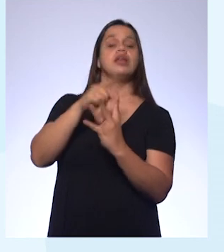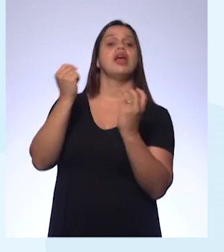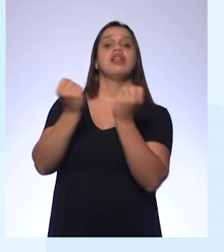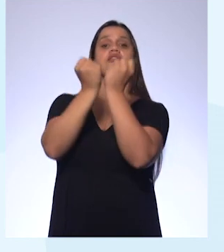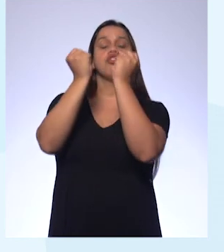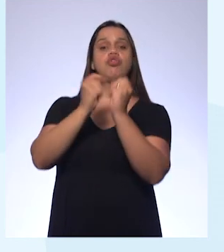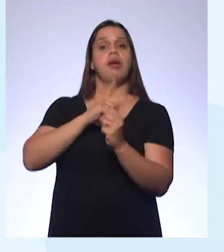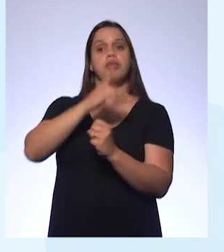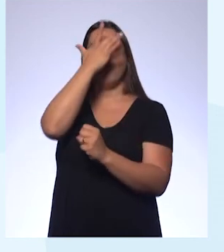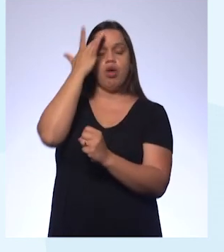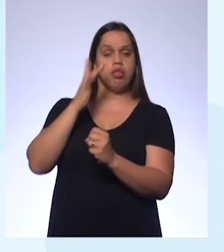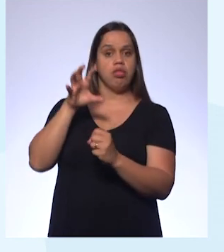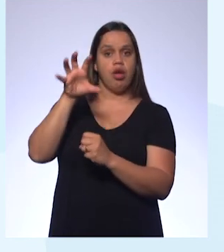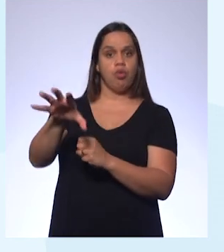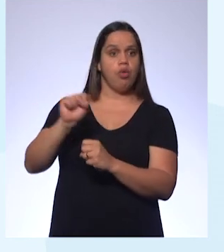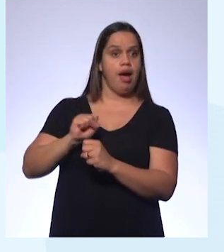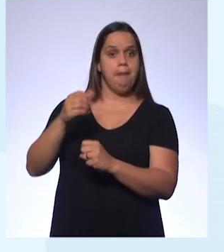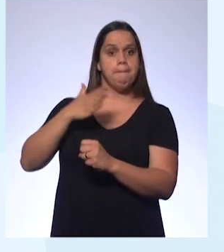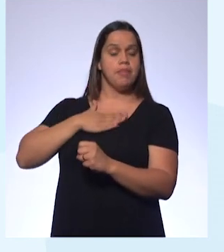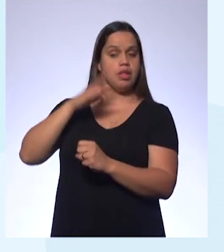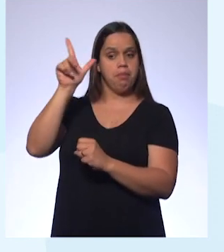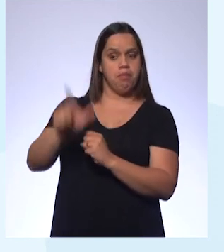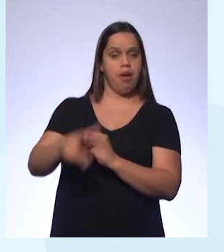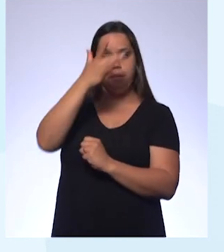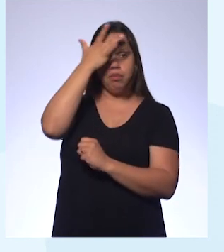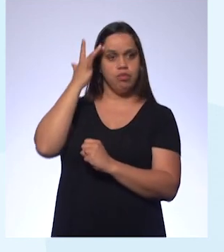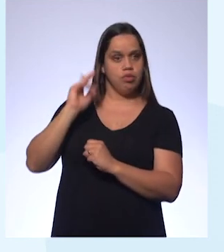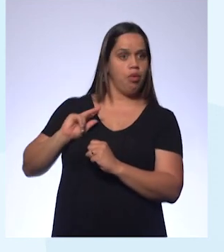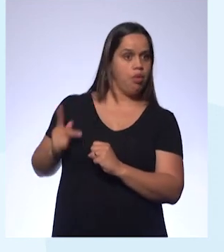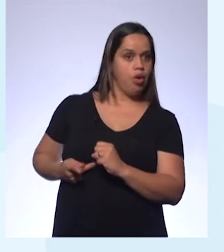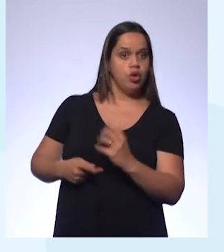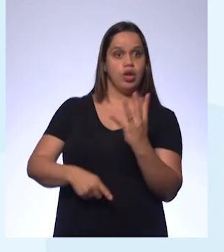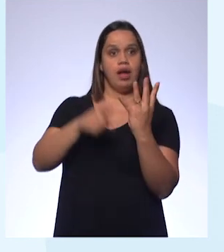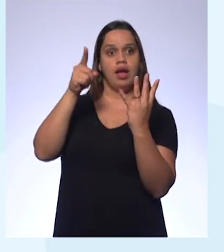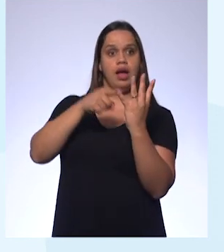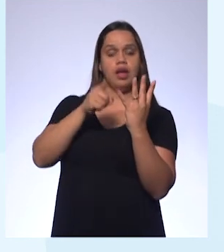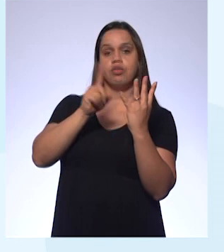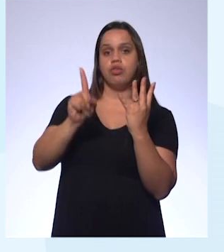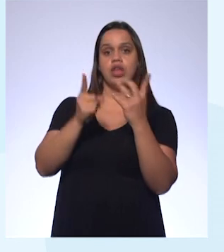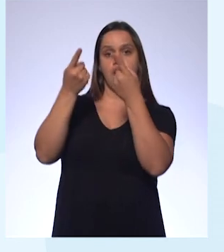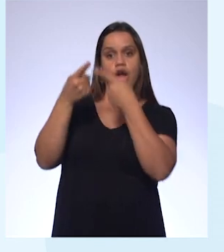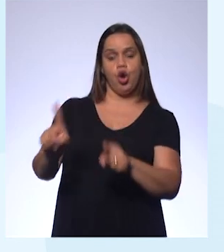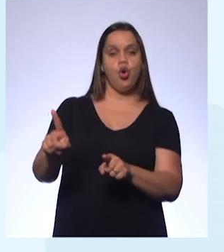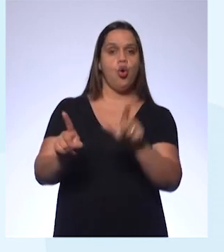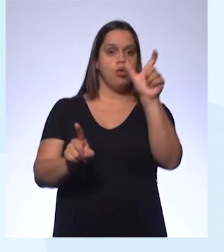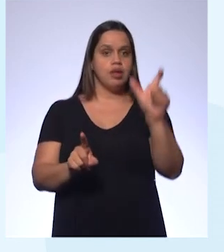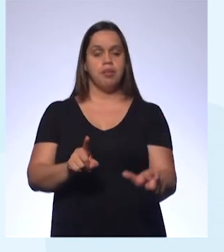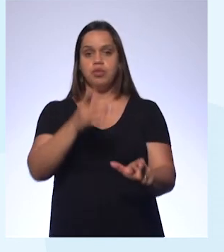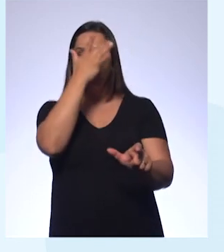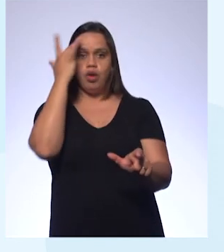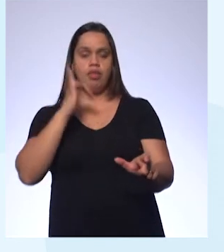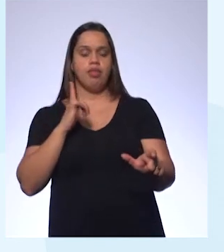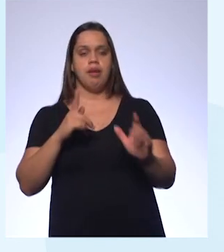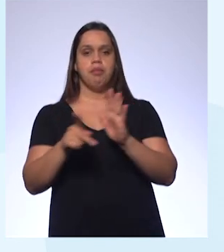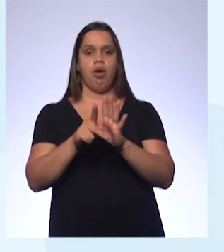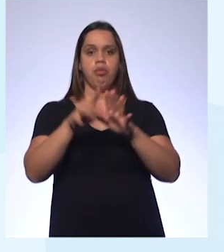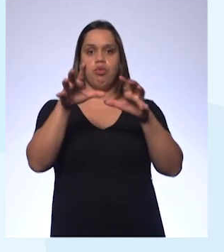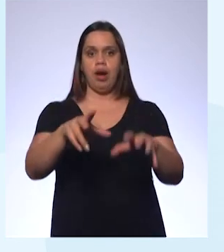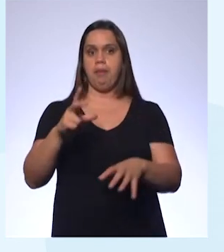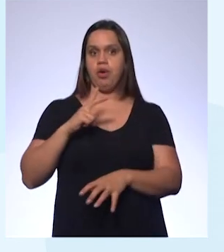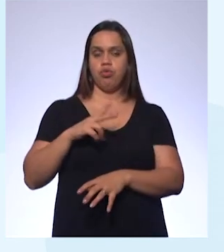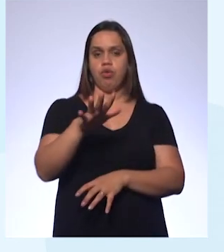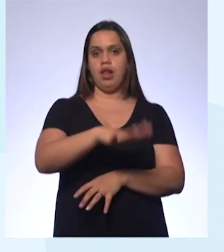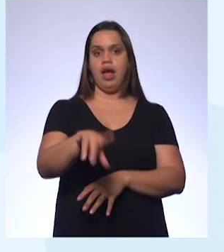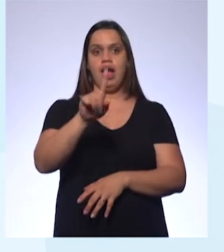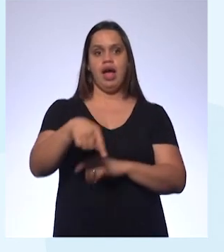um direito inalienável do ser humano. Já o Rousseau era contra a propriedade privada. Ele dizia que isso era um fator